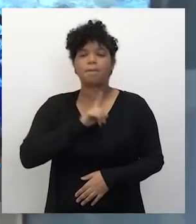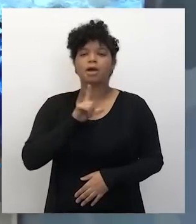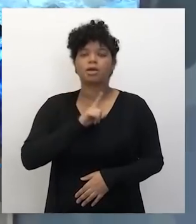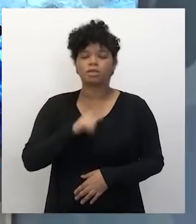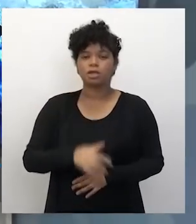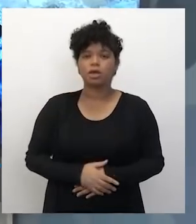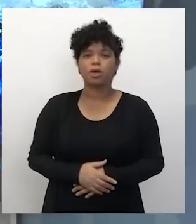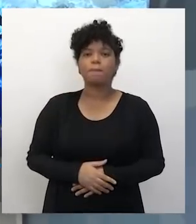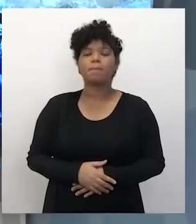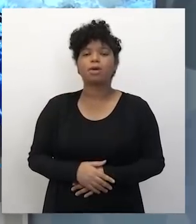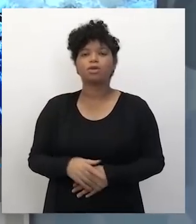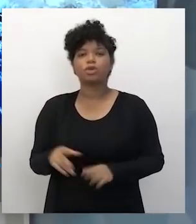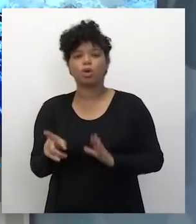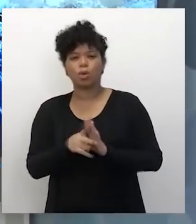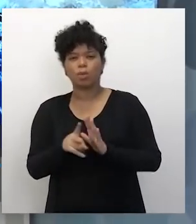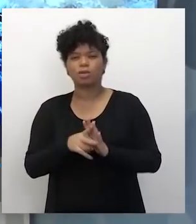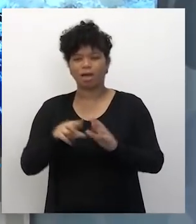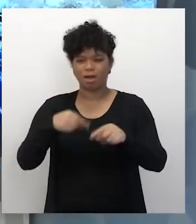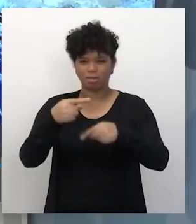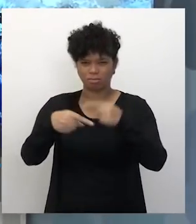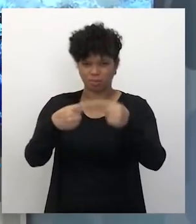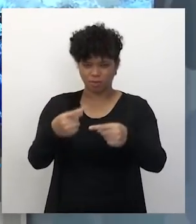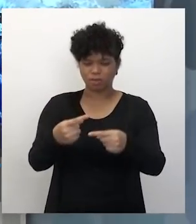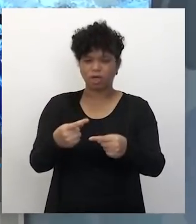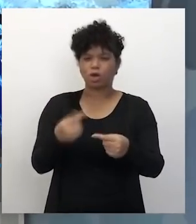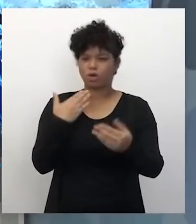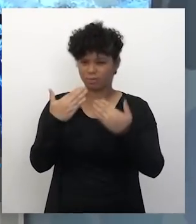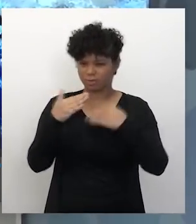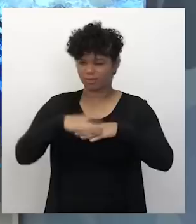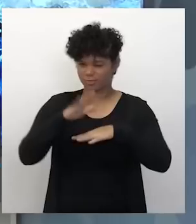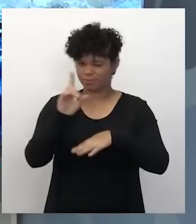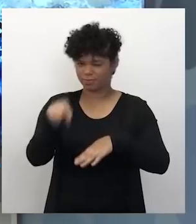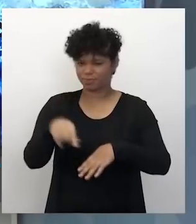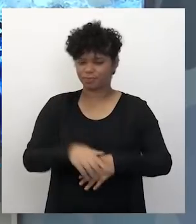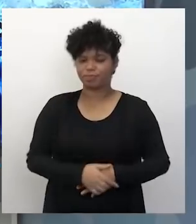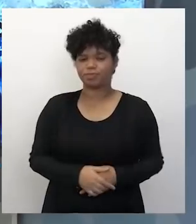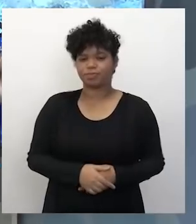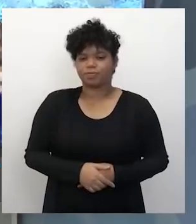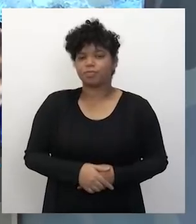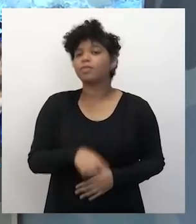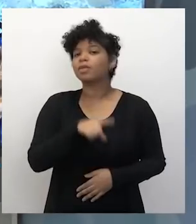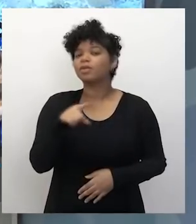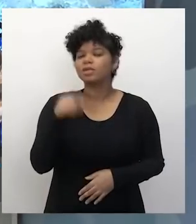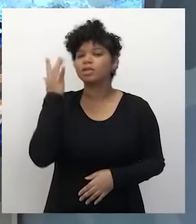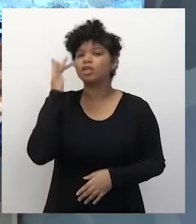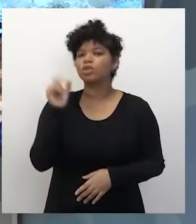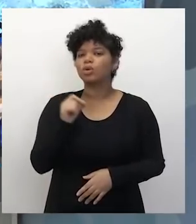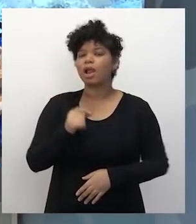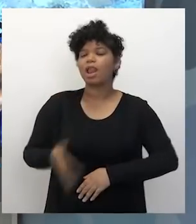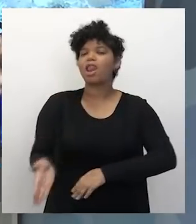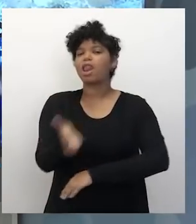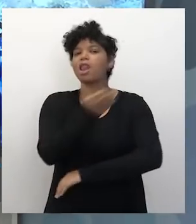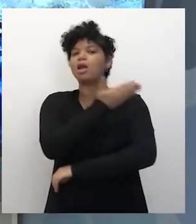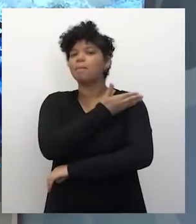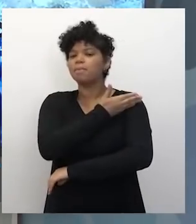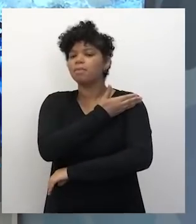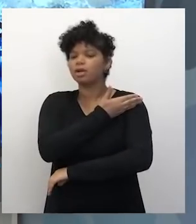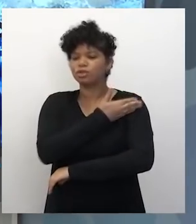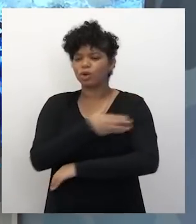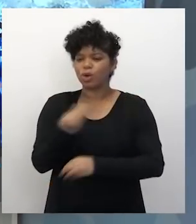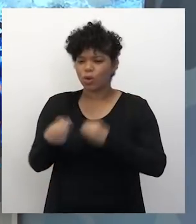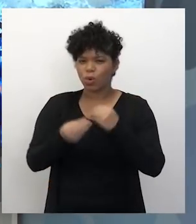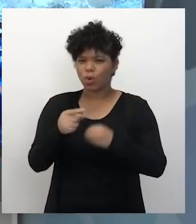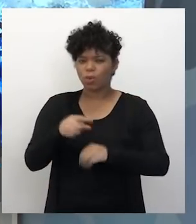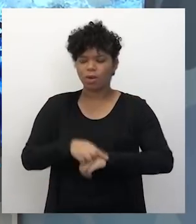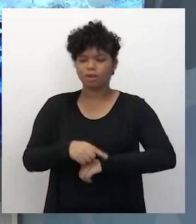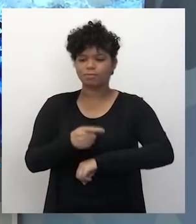a partir aí da escrita. Depois a gente vai falar sobre isso. Então, e aí, pessoal? Lá na pré-história, como que eles marcavam o tempo?